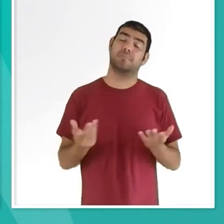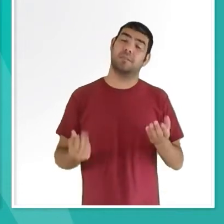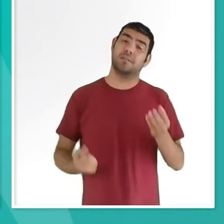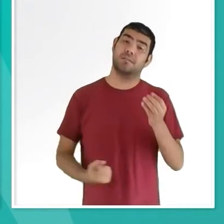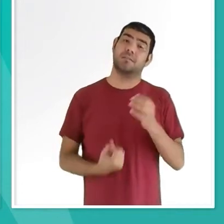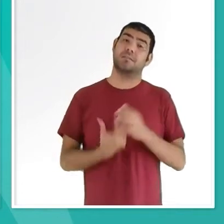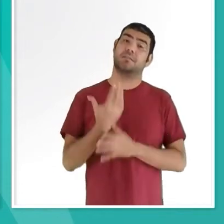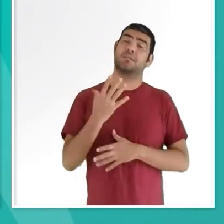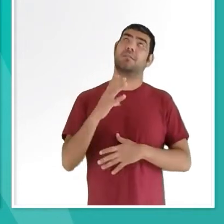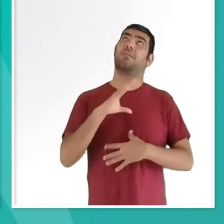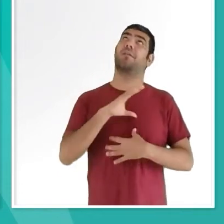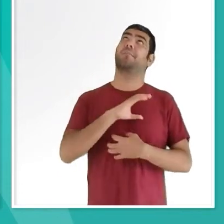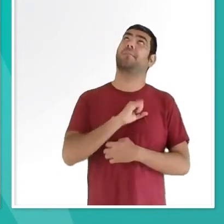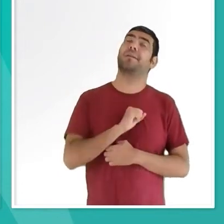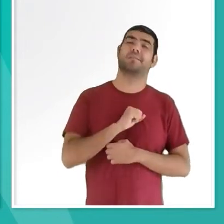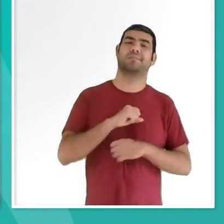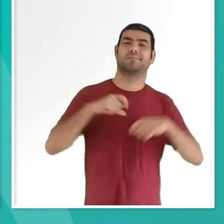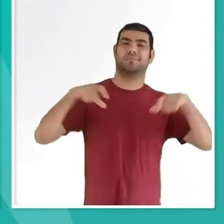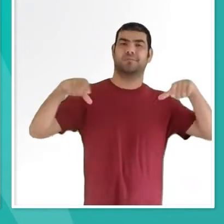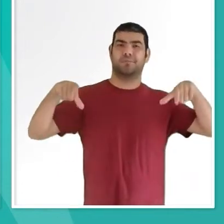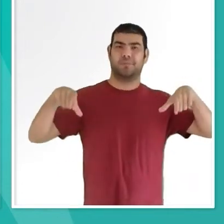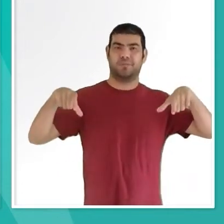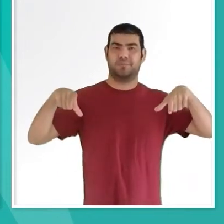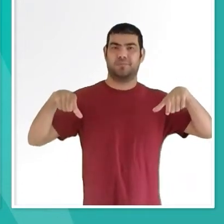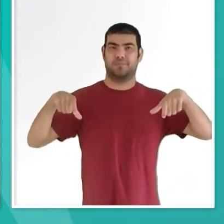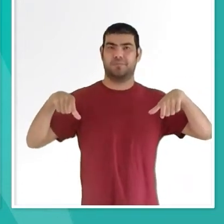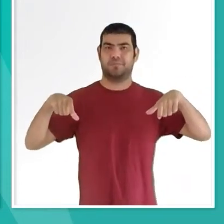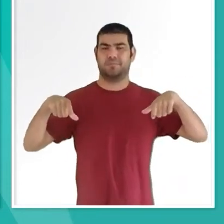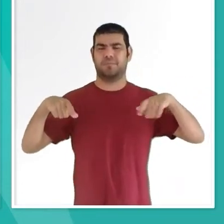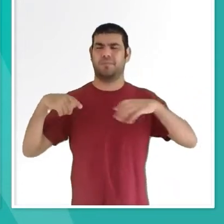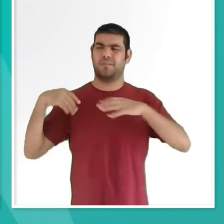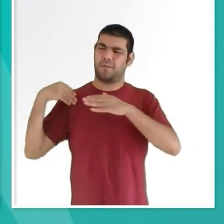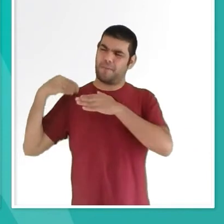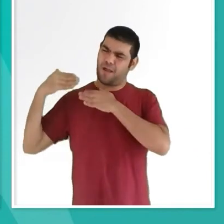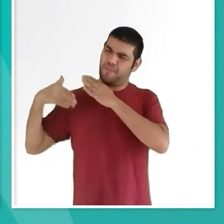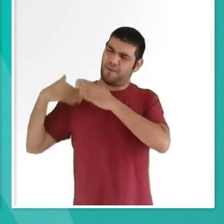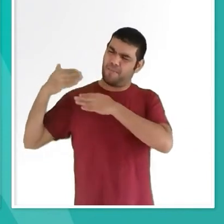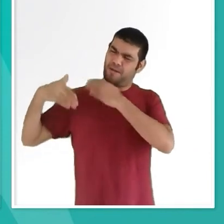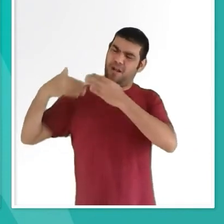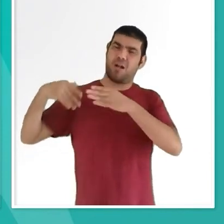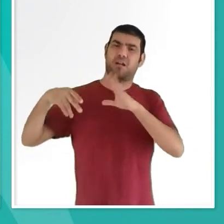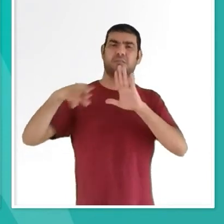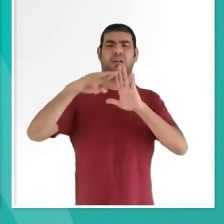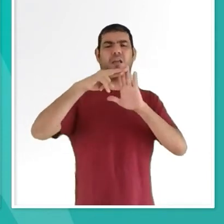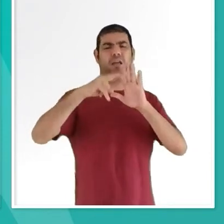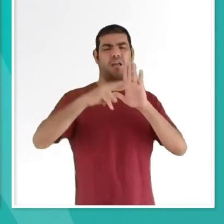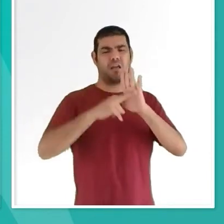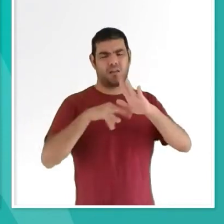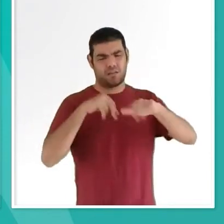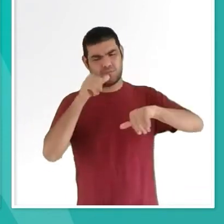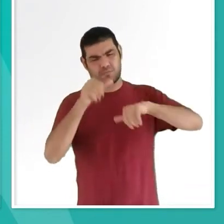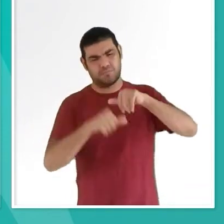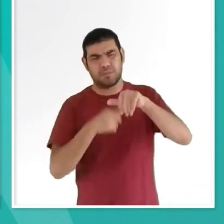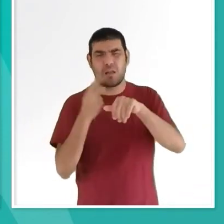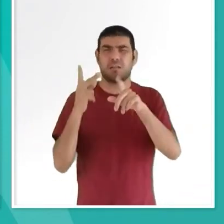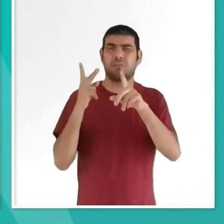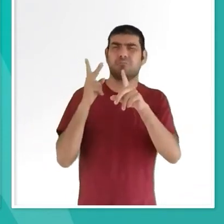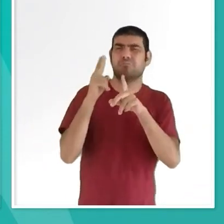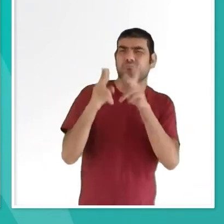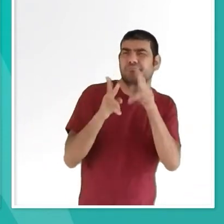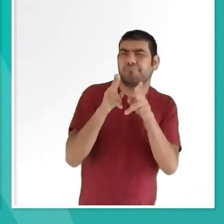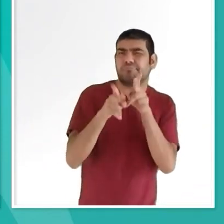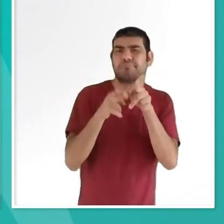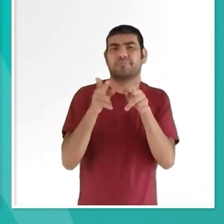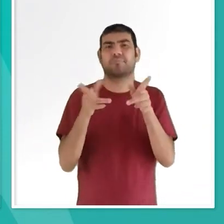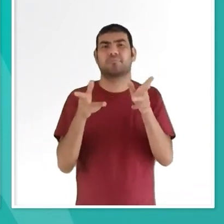futebol. Ao longo do tempo, muitas outras regras foram modificadas, outras acrescentadas, de tal forma que nós